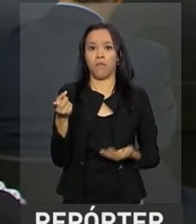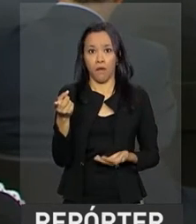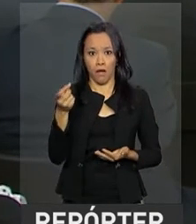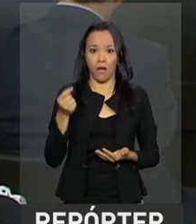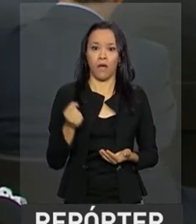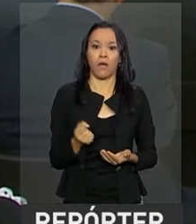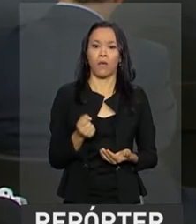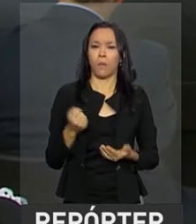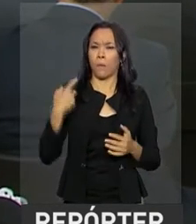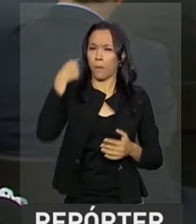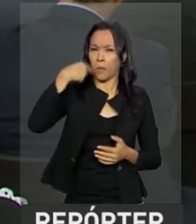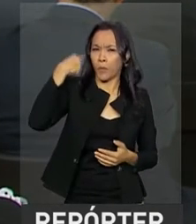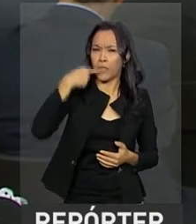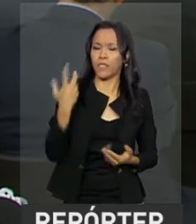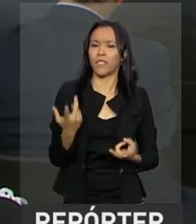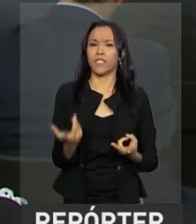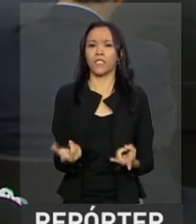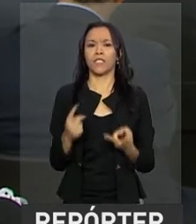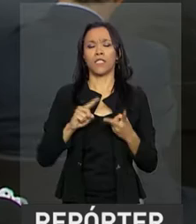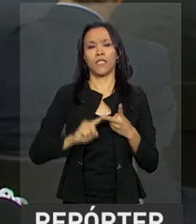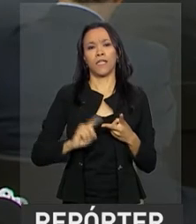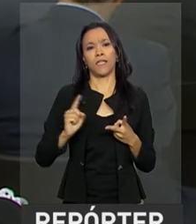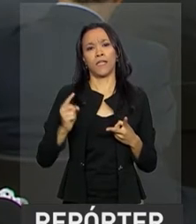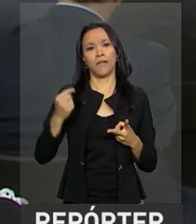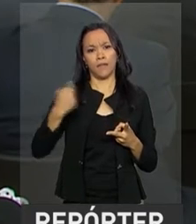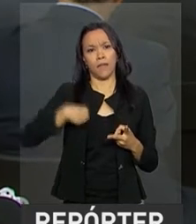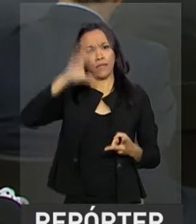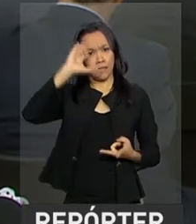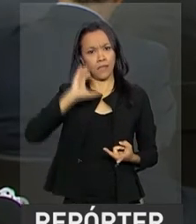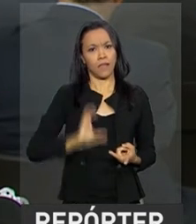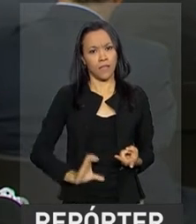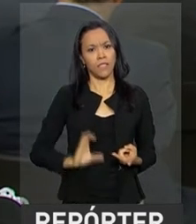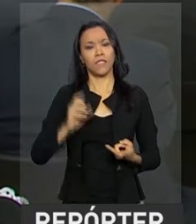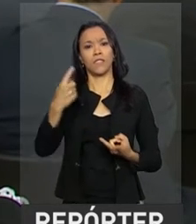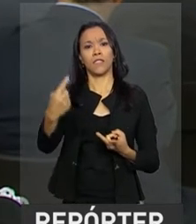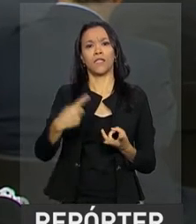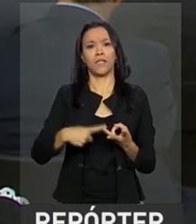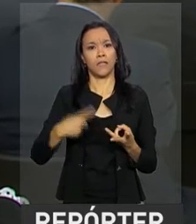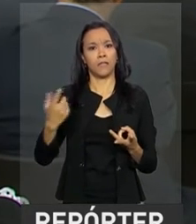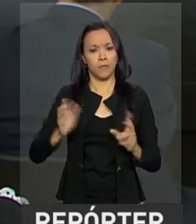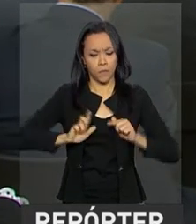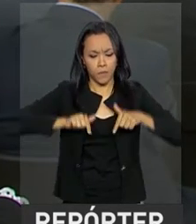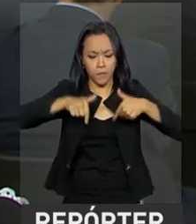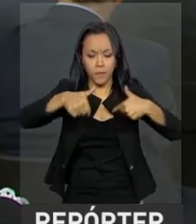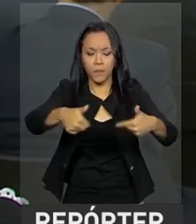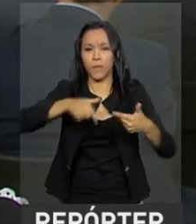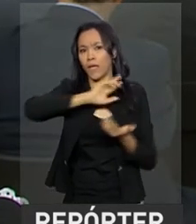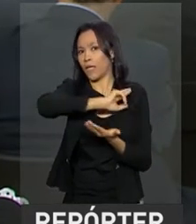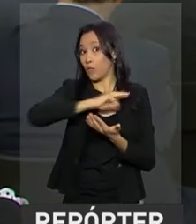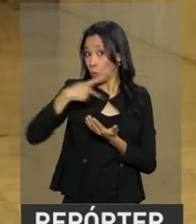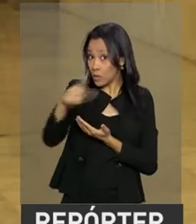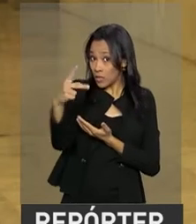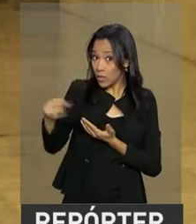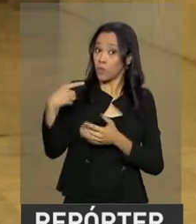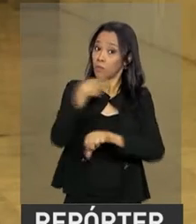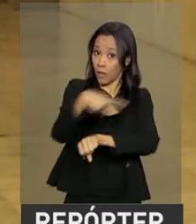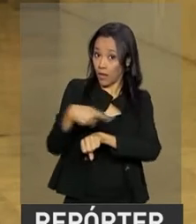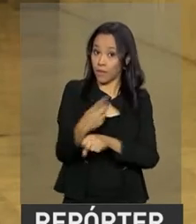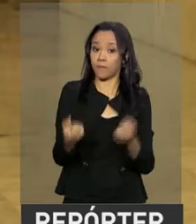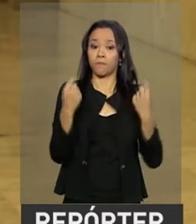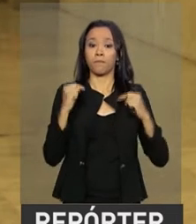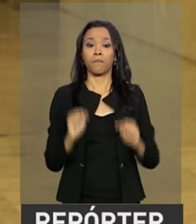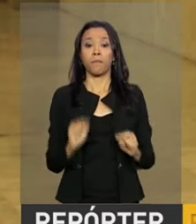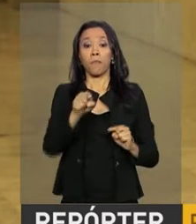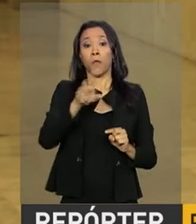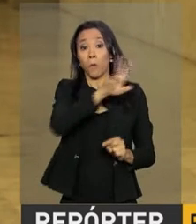participação política uma participação na cidadania muito intensa em todos os seus países o presidente michel